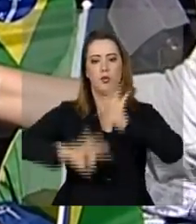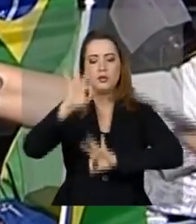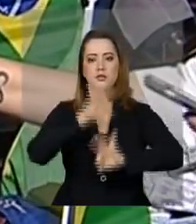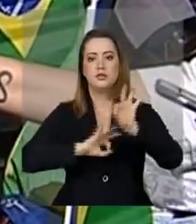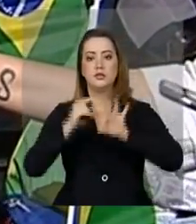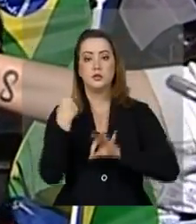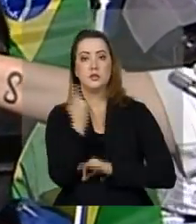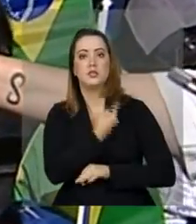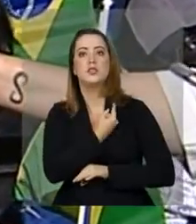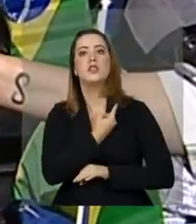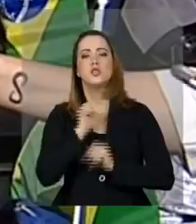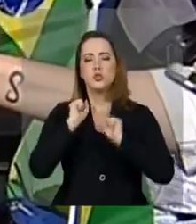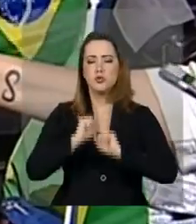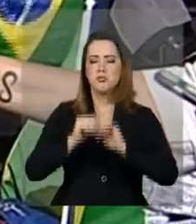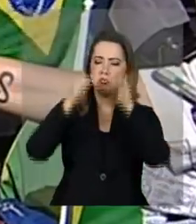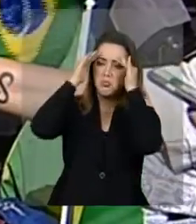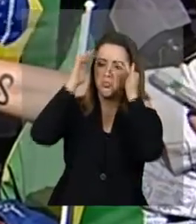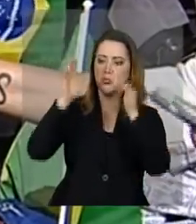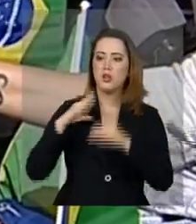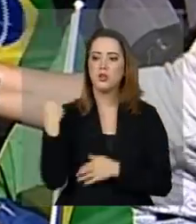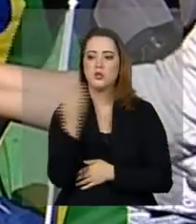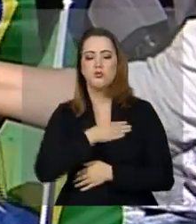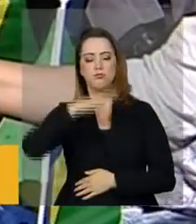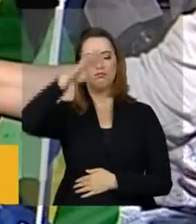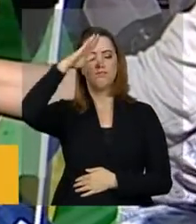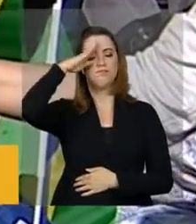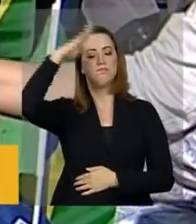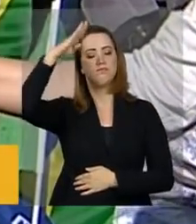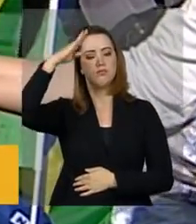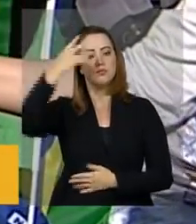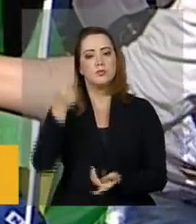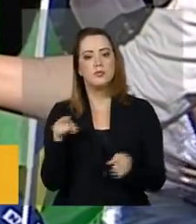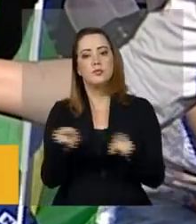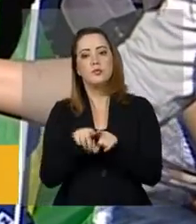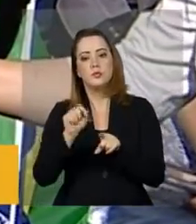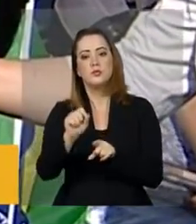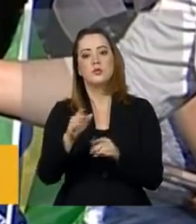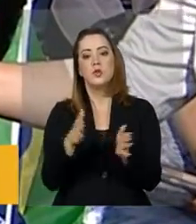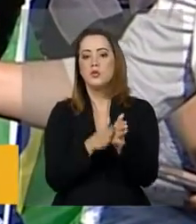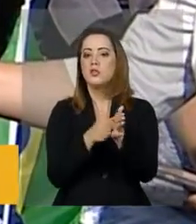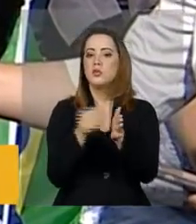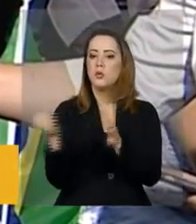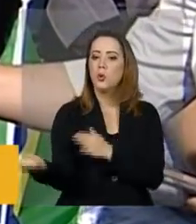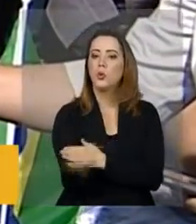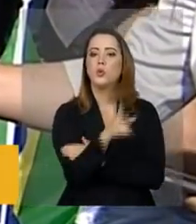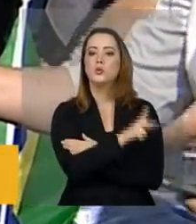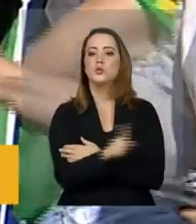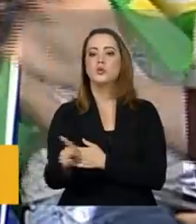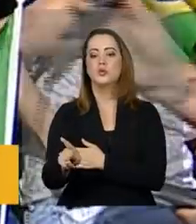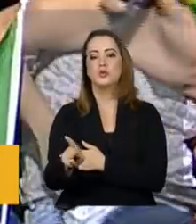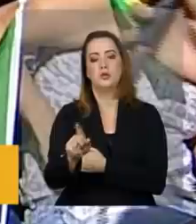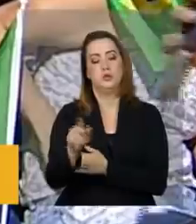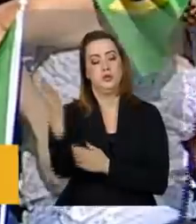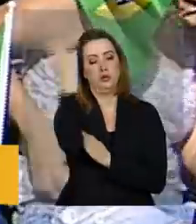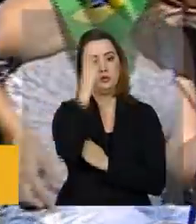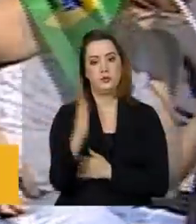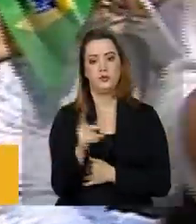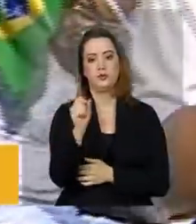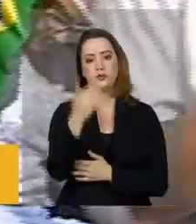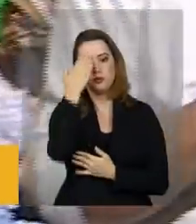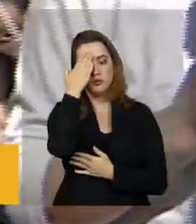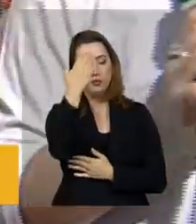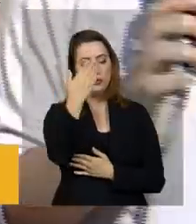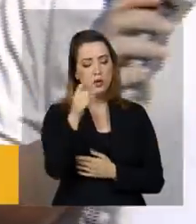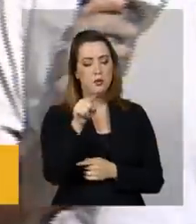que a gente possa reverenciar as nossas Forças Armadas e saudar o novo presidente do Brasil. Ok, Gilberto, obrigada pela